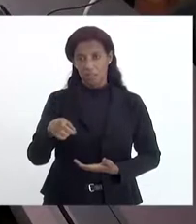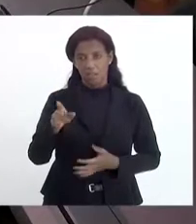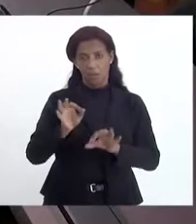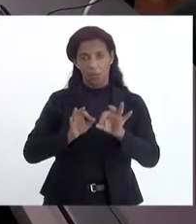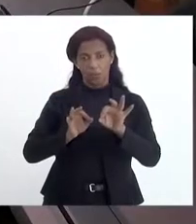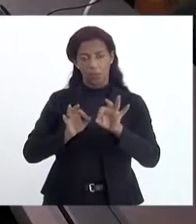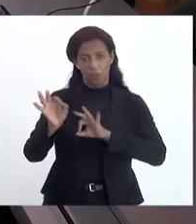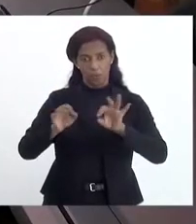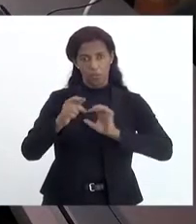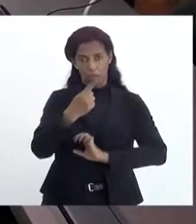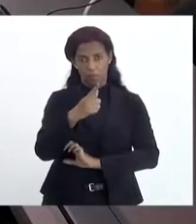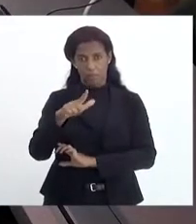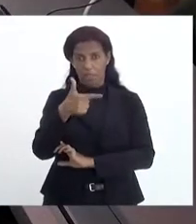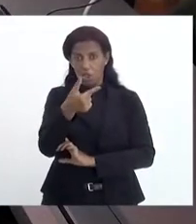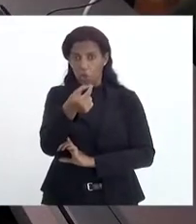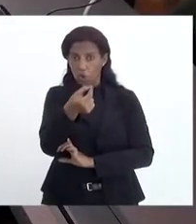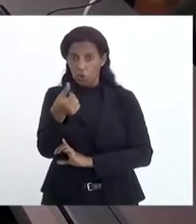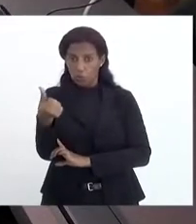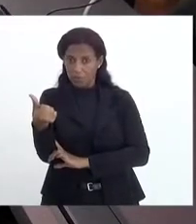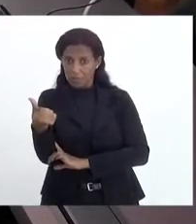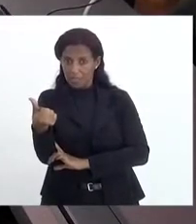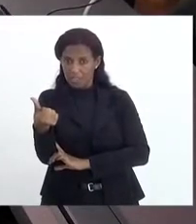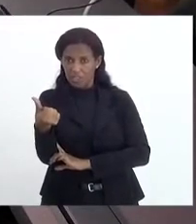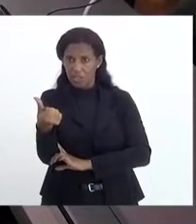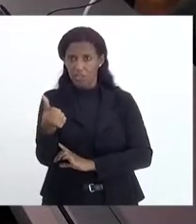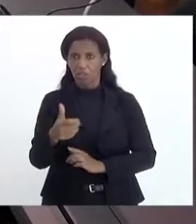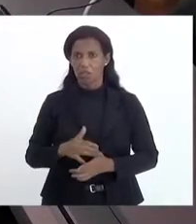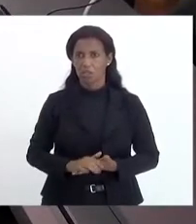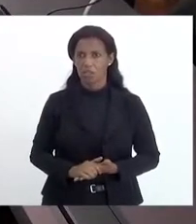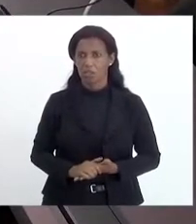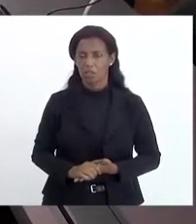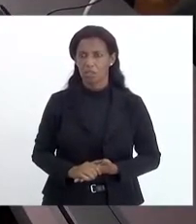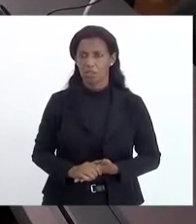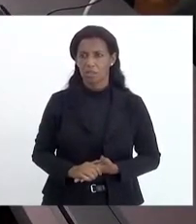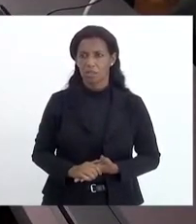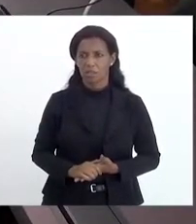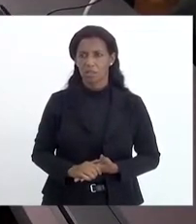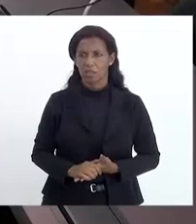2006, não esqueça. Esse aqui? Não.